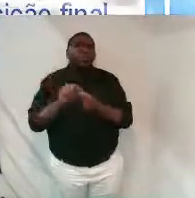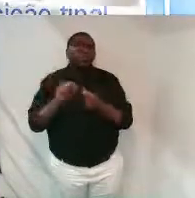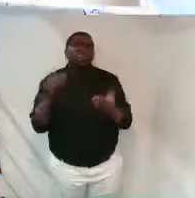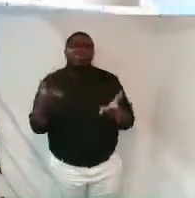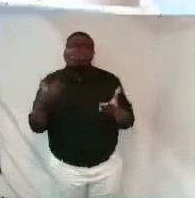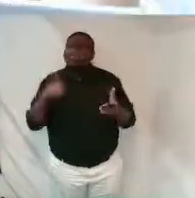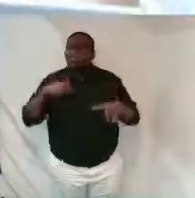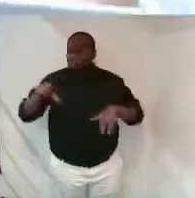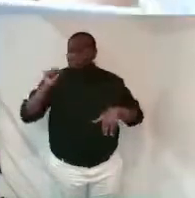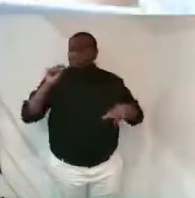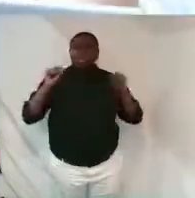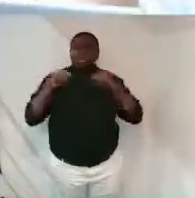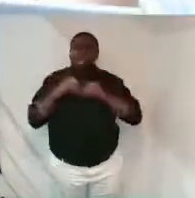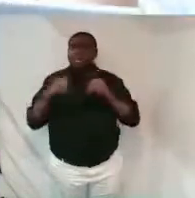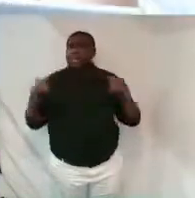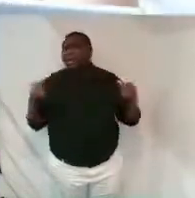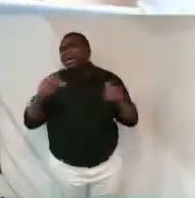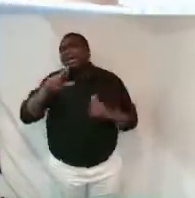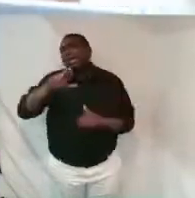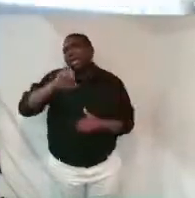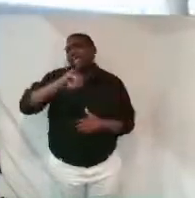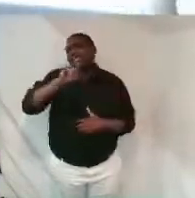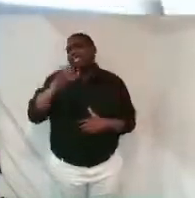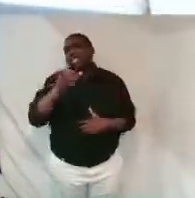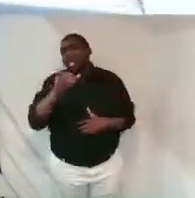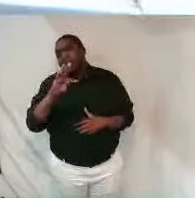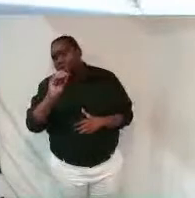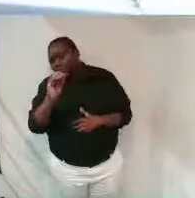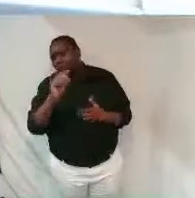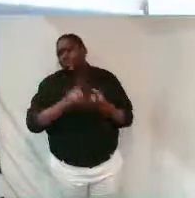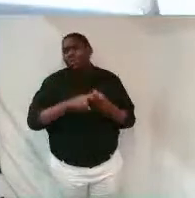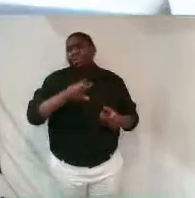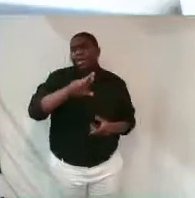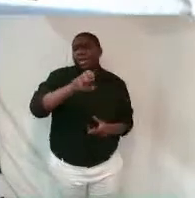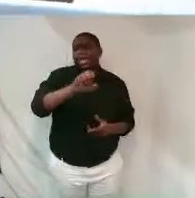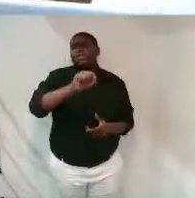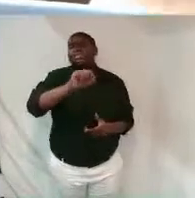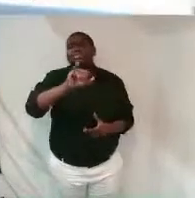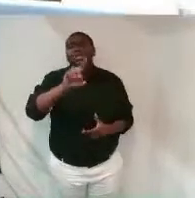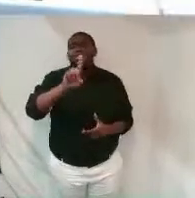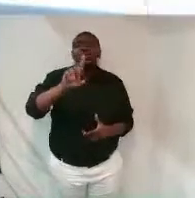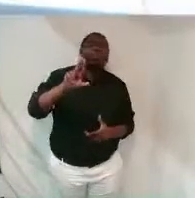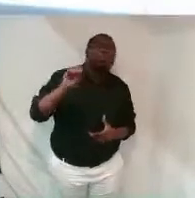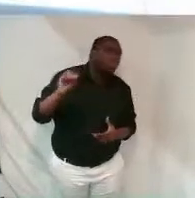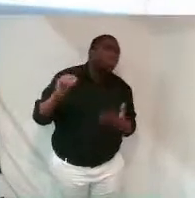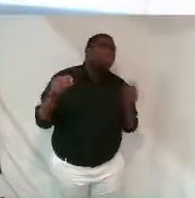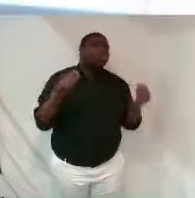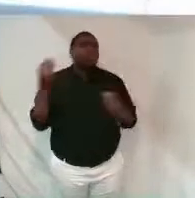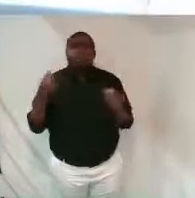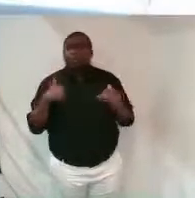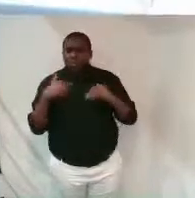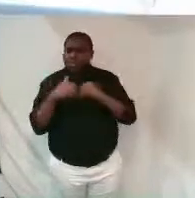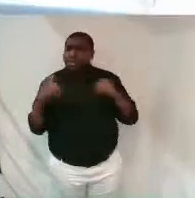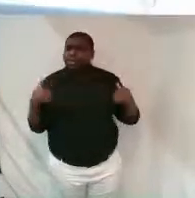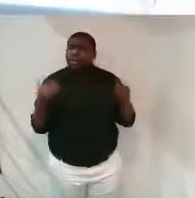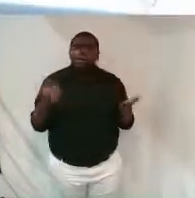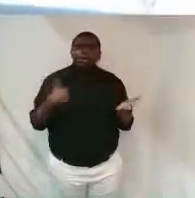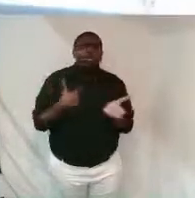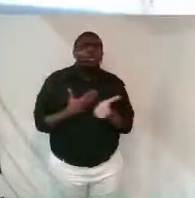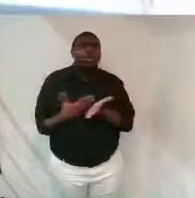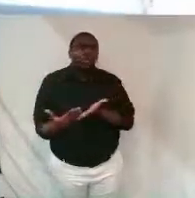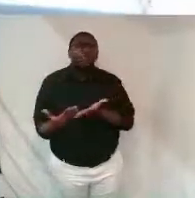separação de rejeito e resíduo? Sendo que rejeito é o que eu posso colocar no aterro. É iniciando, até mesmo por